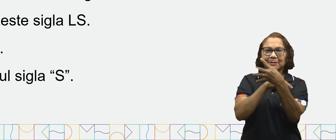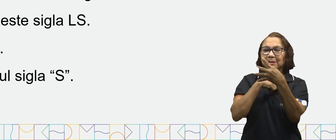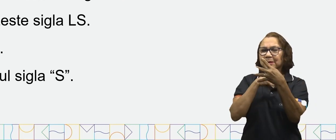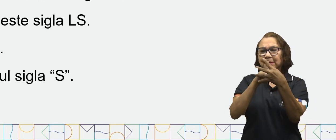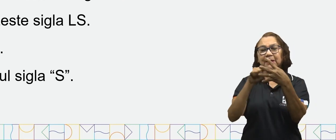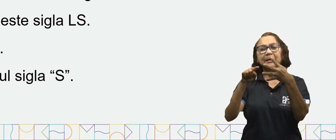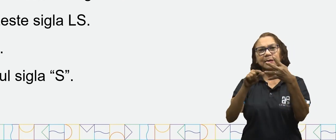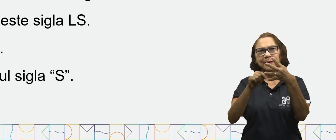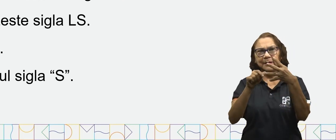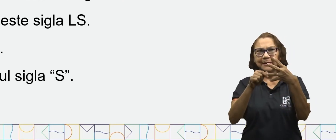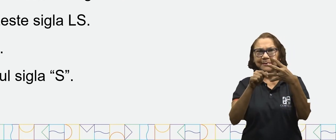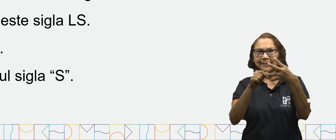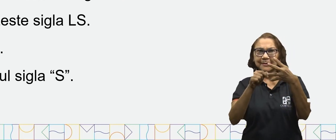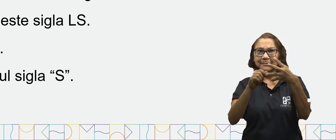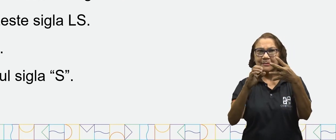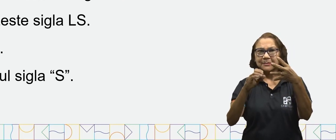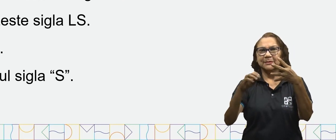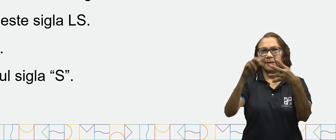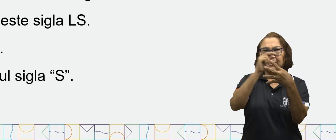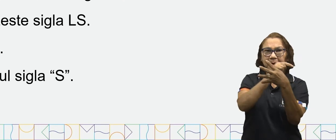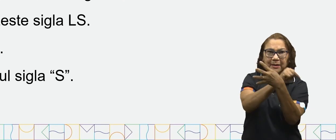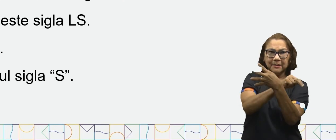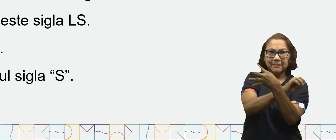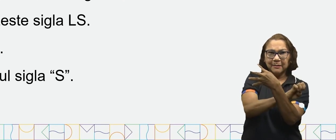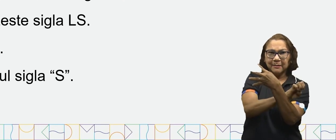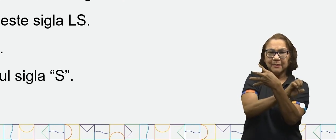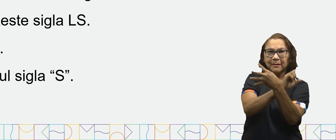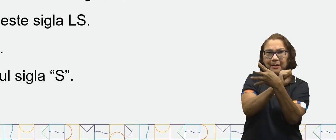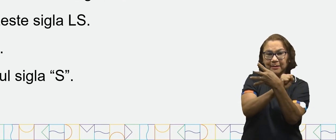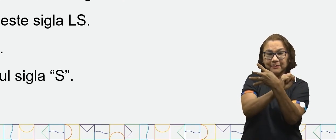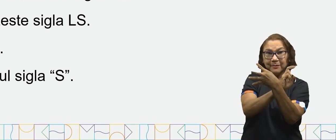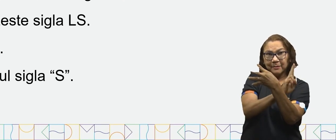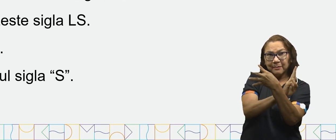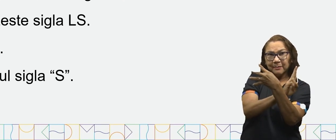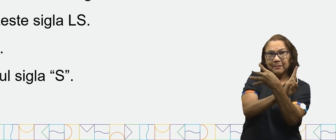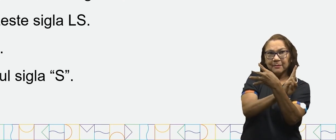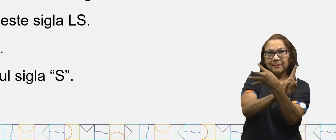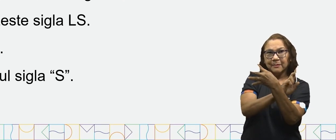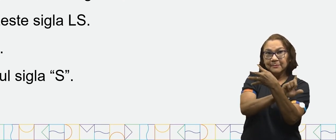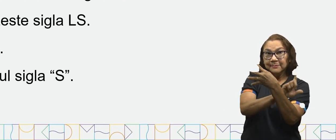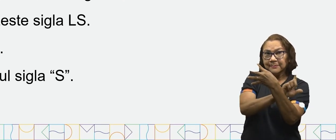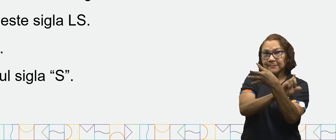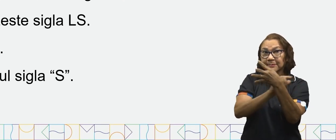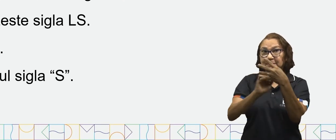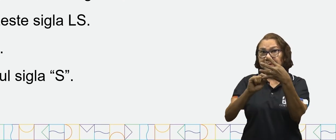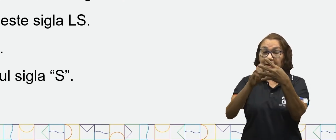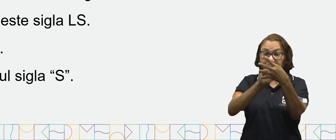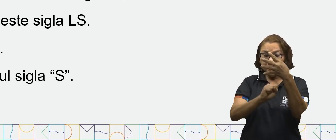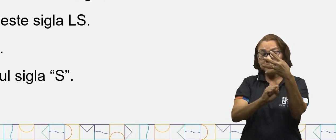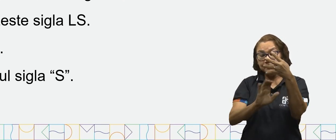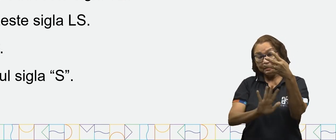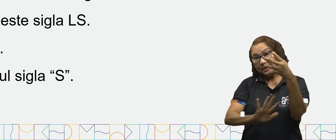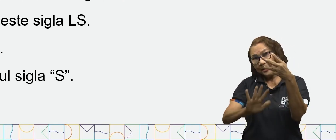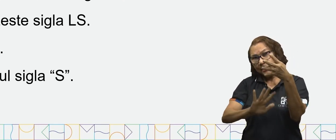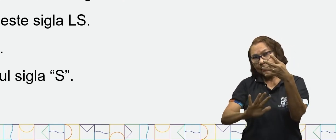Contempla Sudeste, sigla S, e Sudoeste, sigla TE. Letra